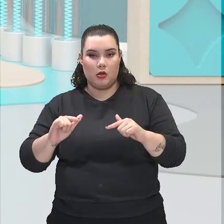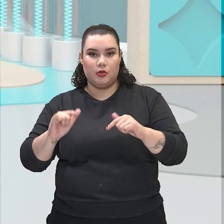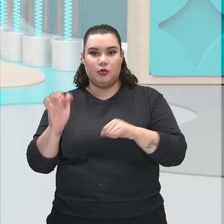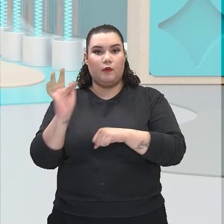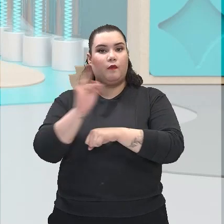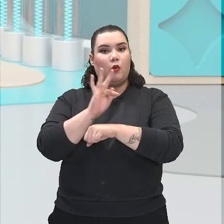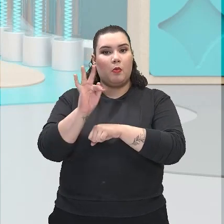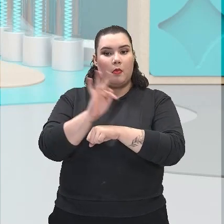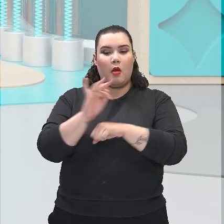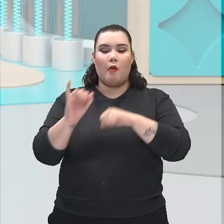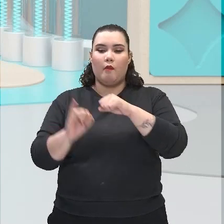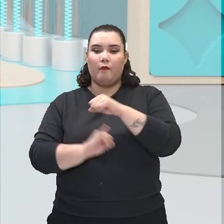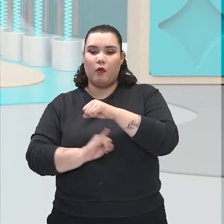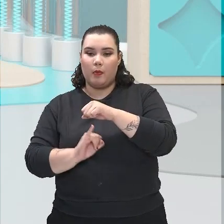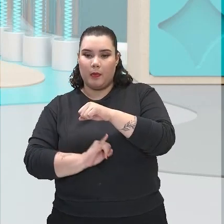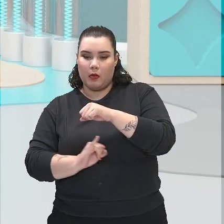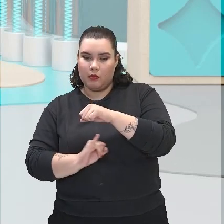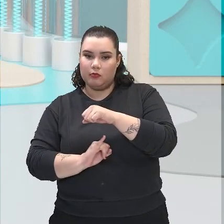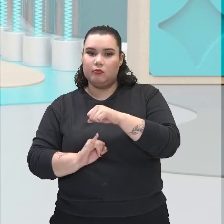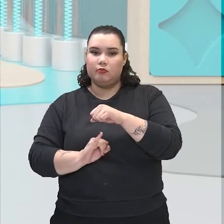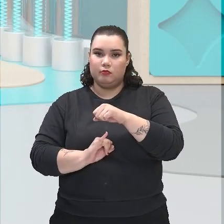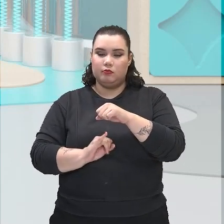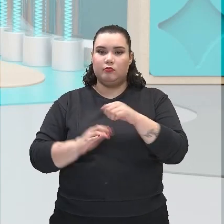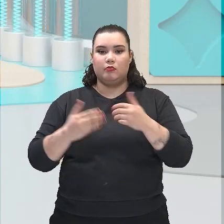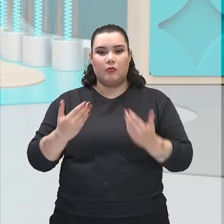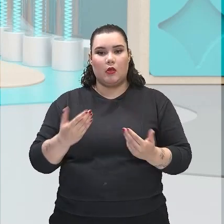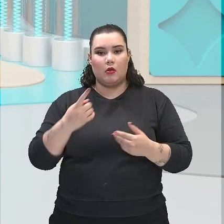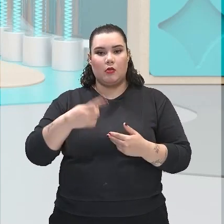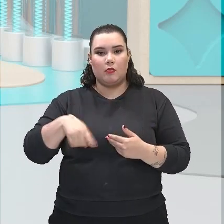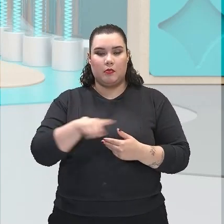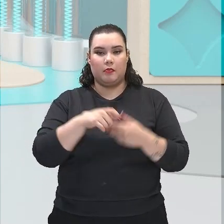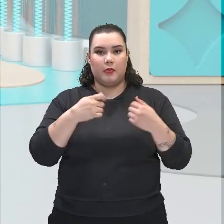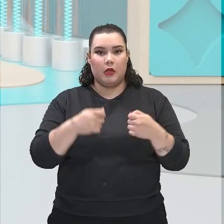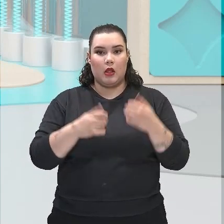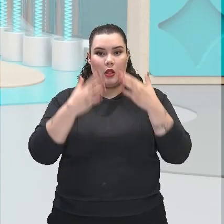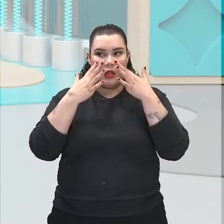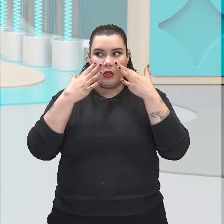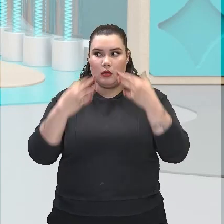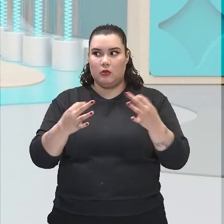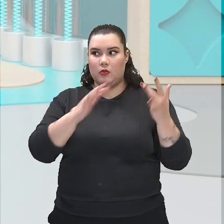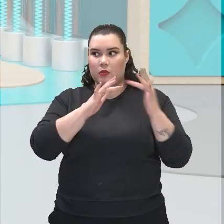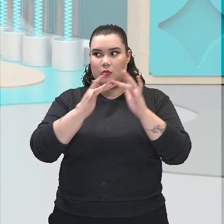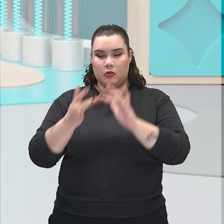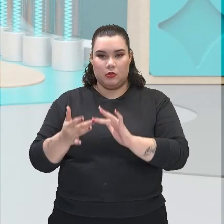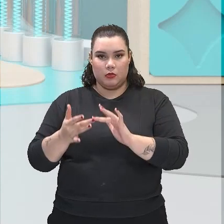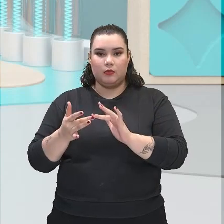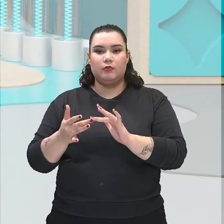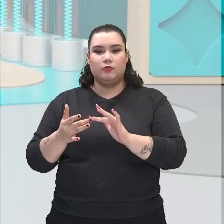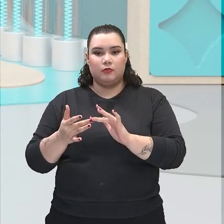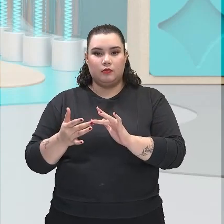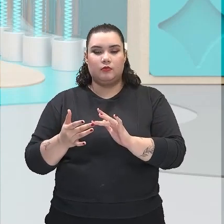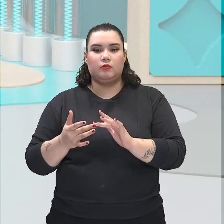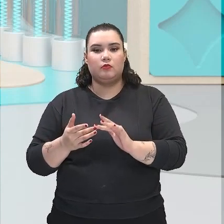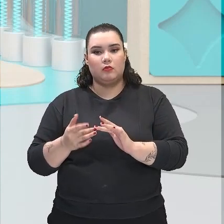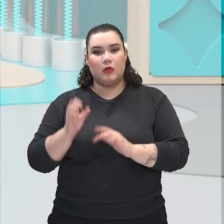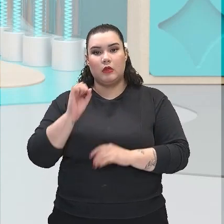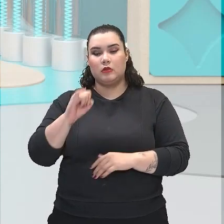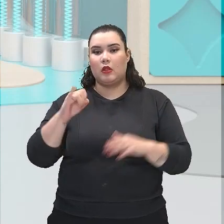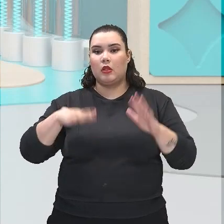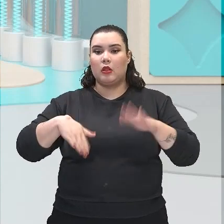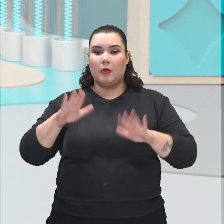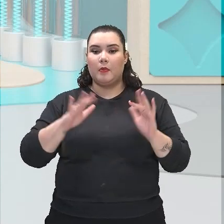informal, e aqui, claro, você tem que prestar atenção no contexto. Linguagem formal ou informal, a depender